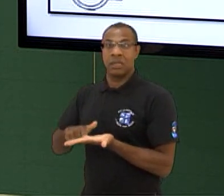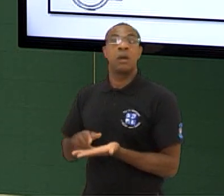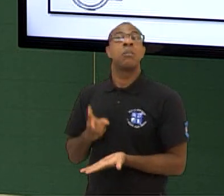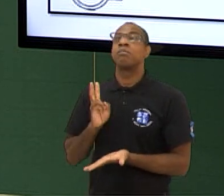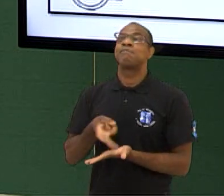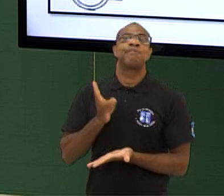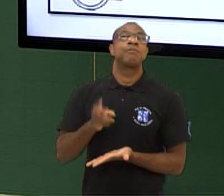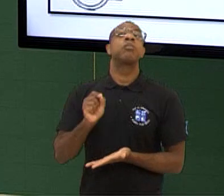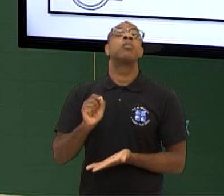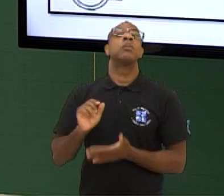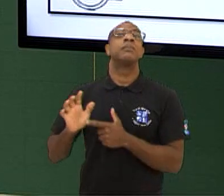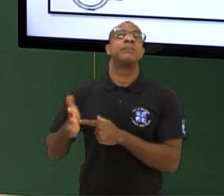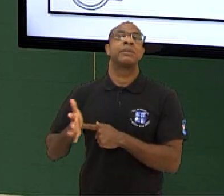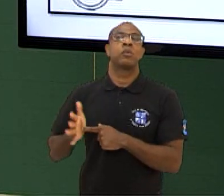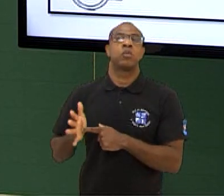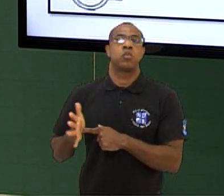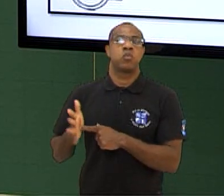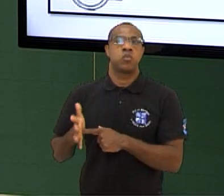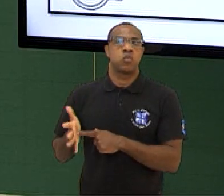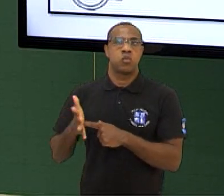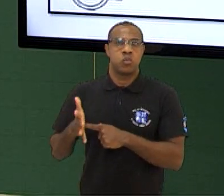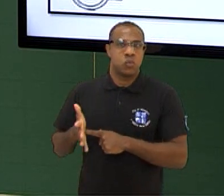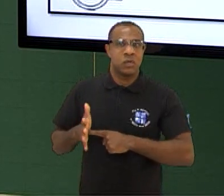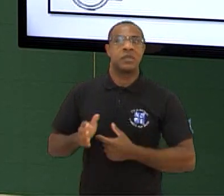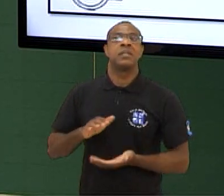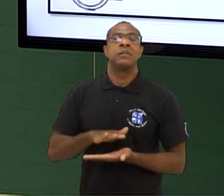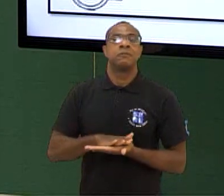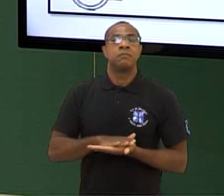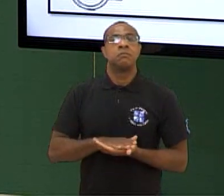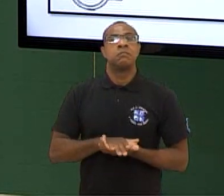motor, pode ser